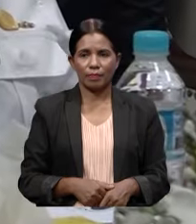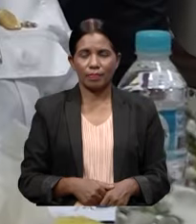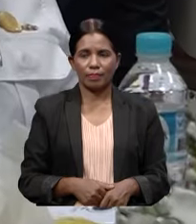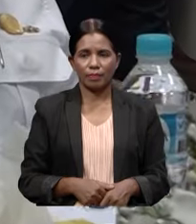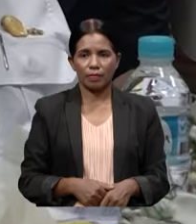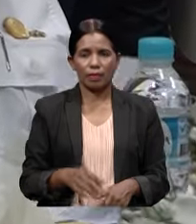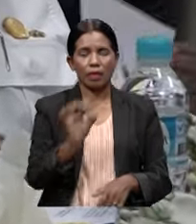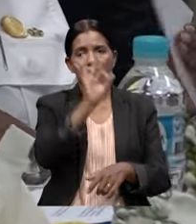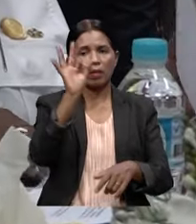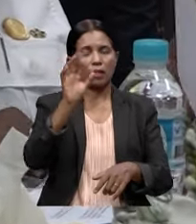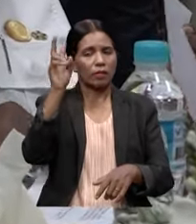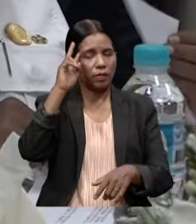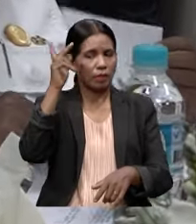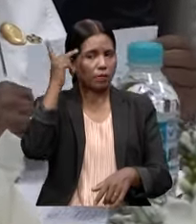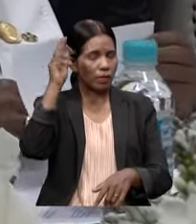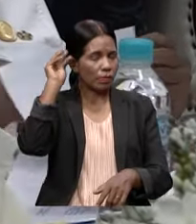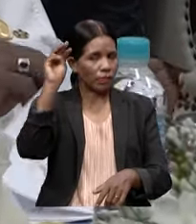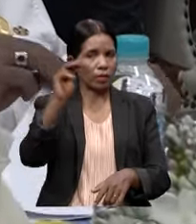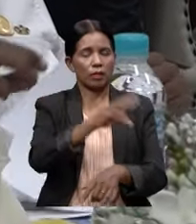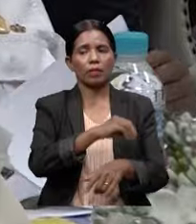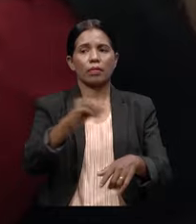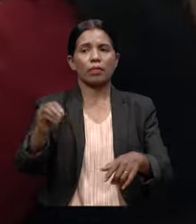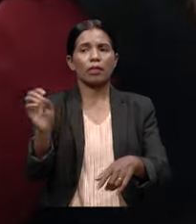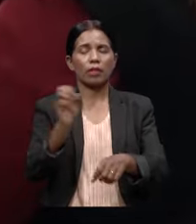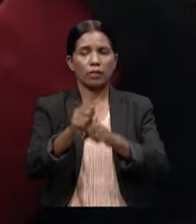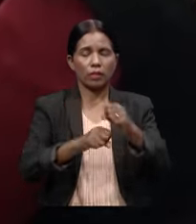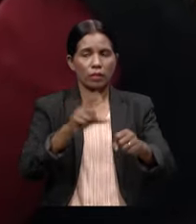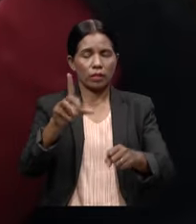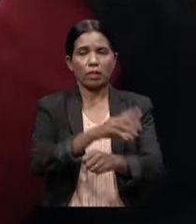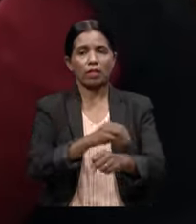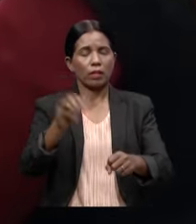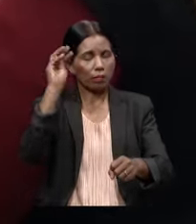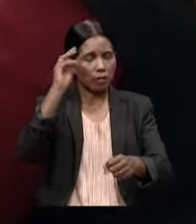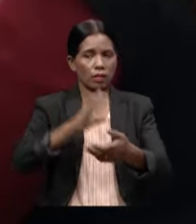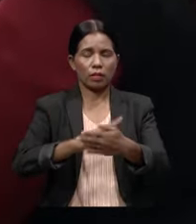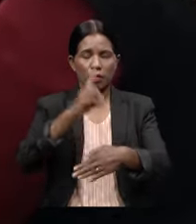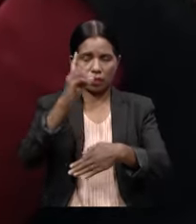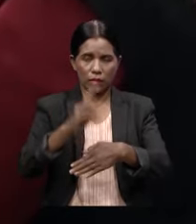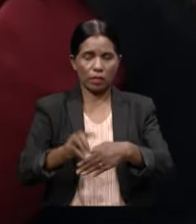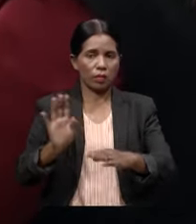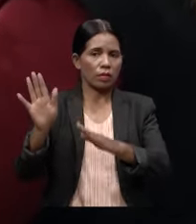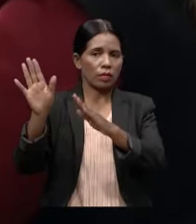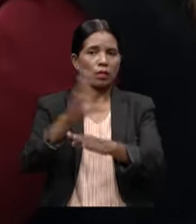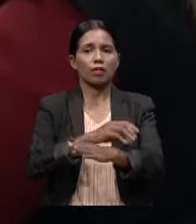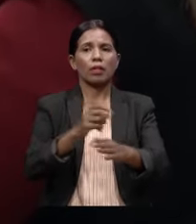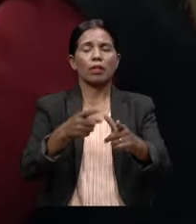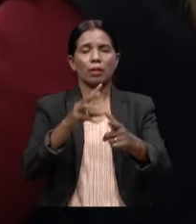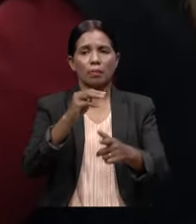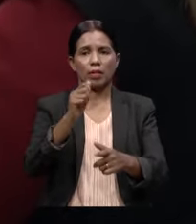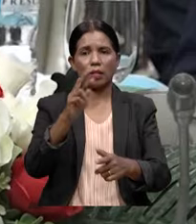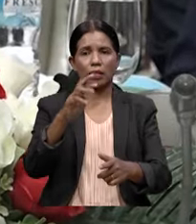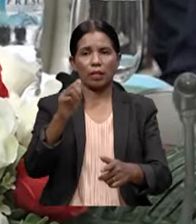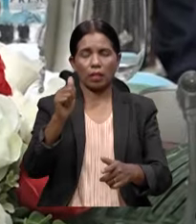E a sexta, né, vice-primeiro-ministro, ministro coordenador assuntos sociais no ministro de desenvolvimento rural na habitação comunitária, Mariano